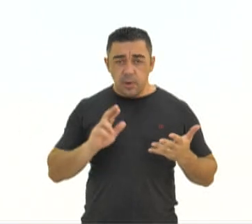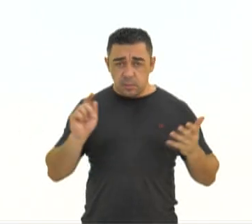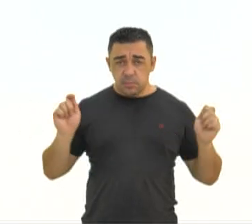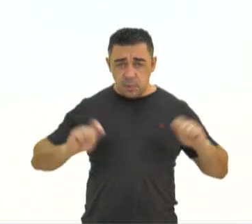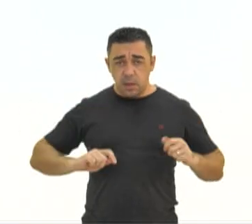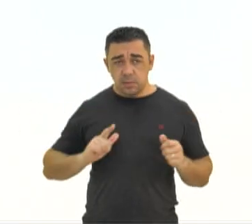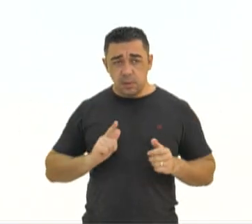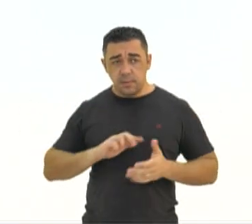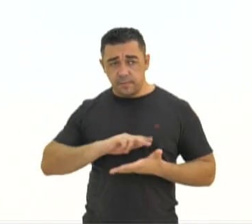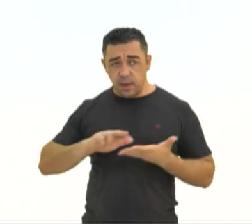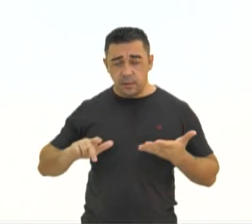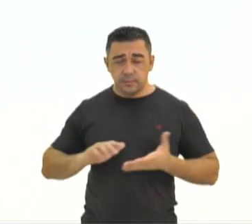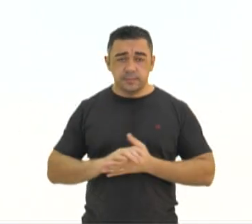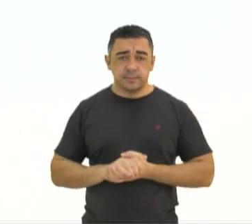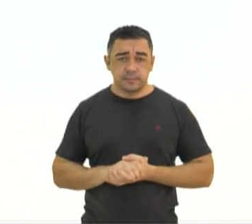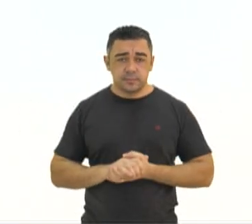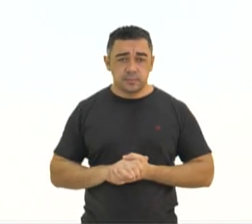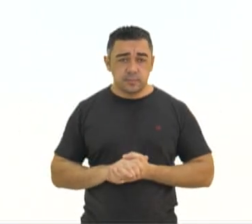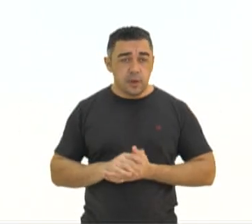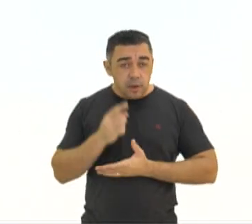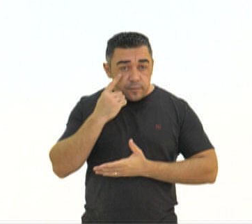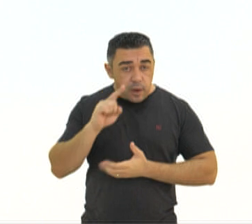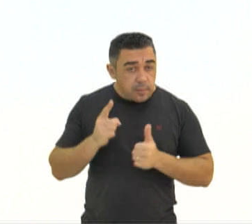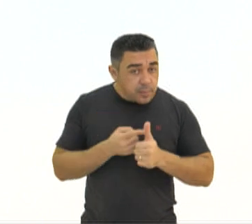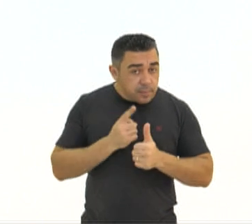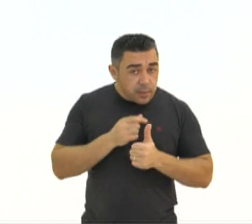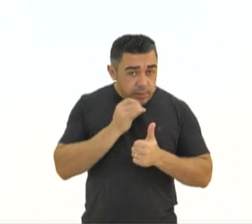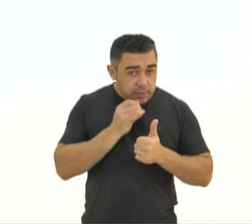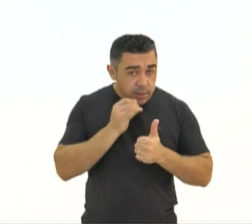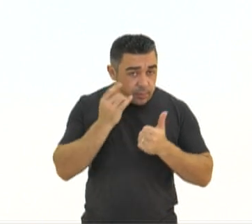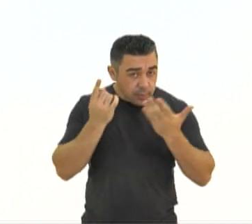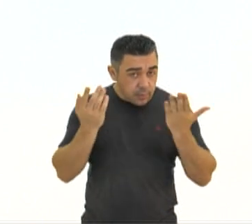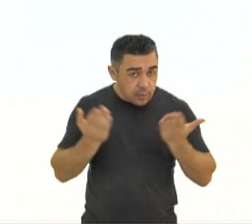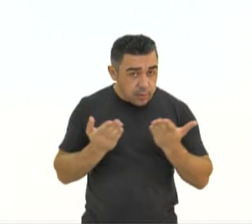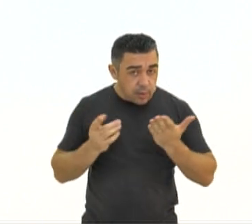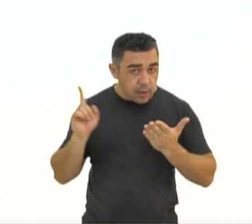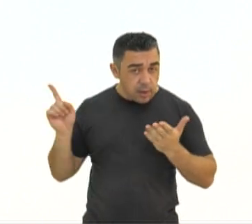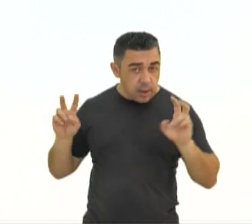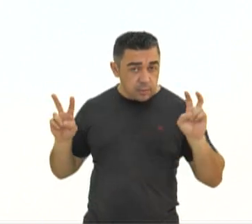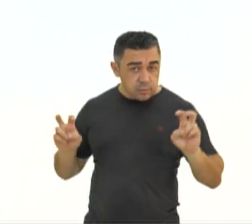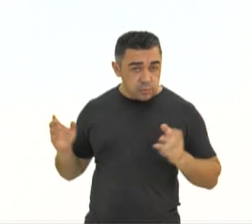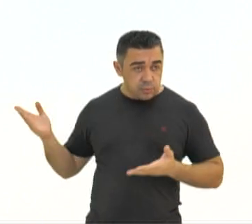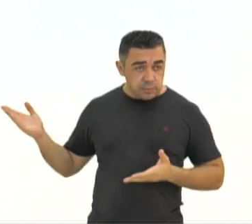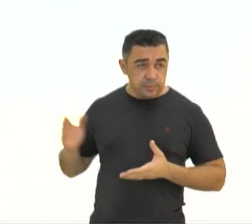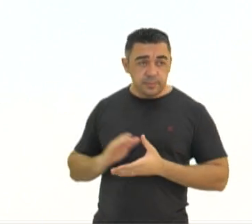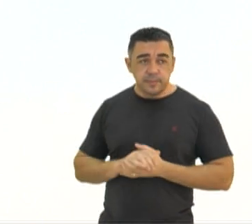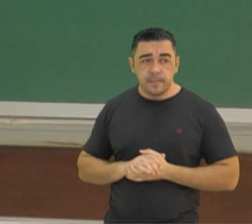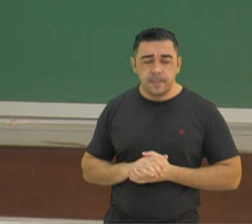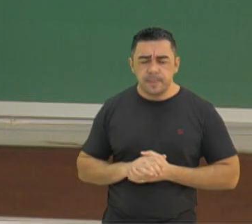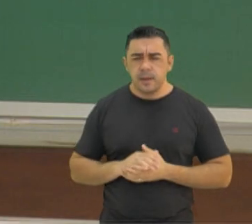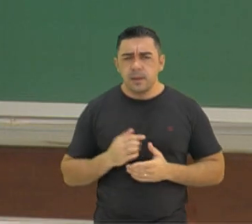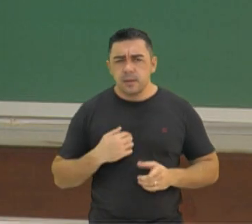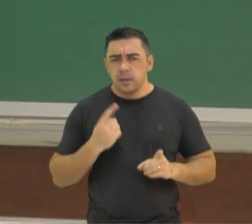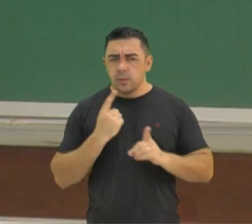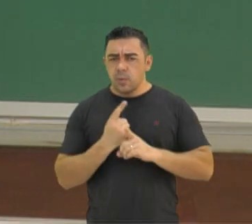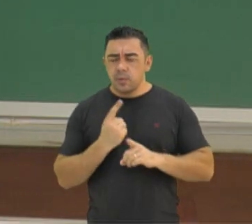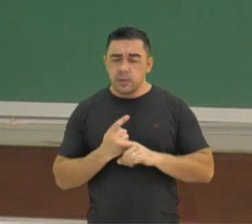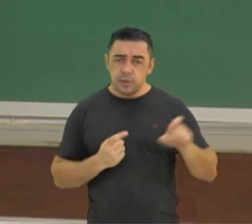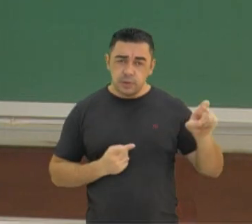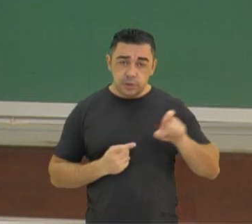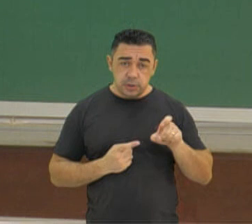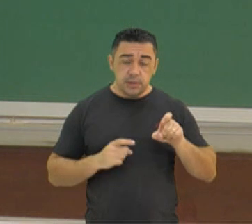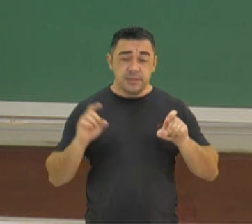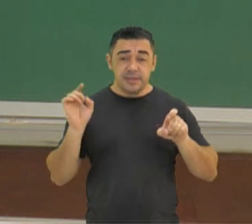soluções. Agora vamos lá para o primeiro exemplo, envolvendo esse assunto aí. Determine o valor de x